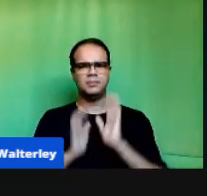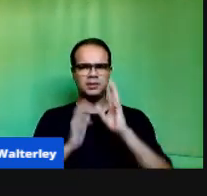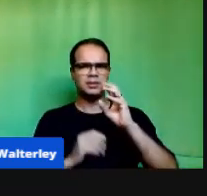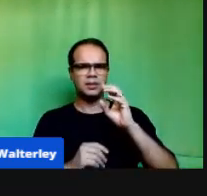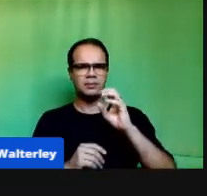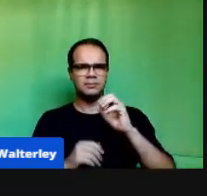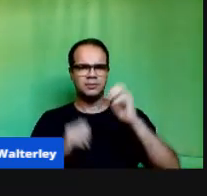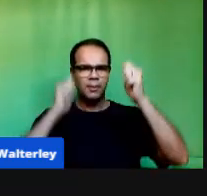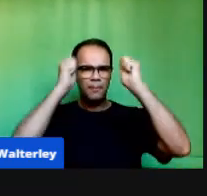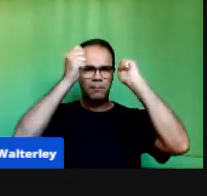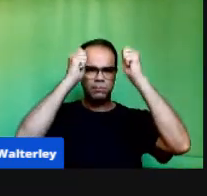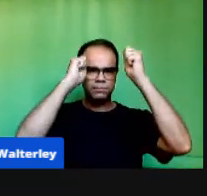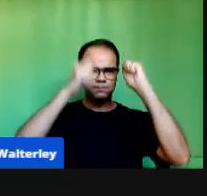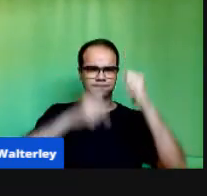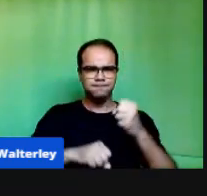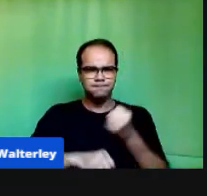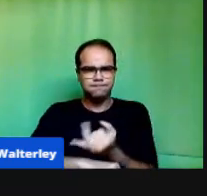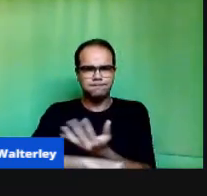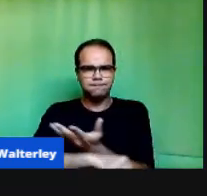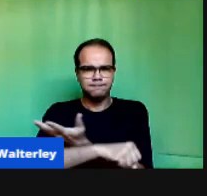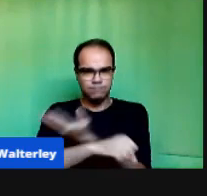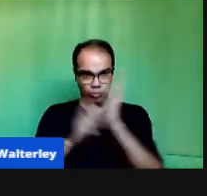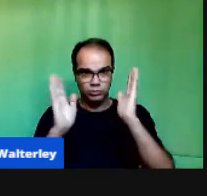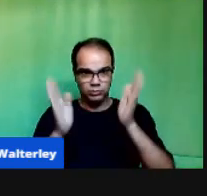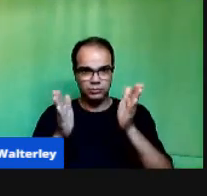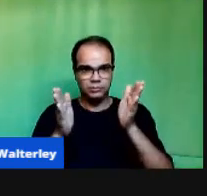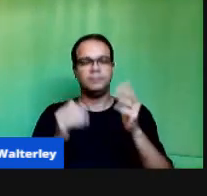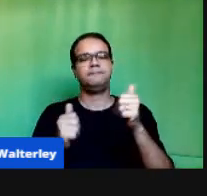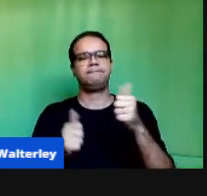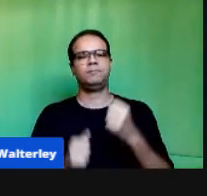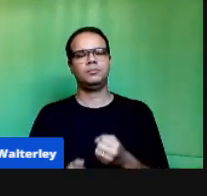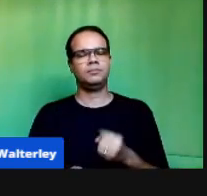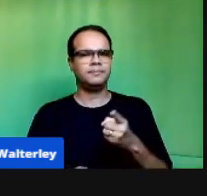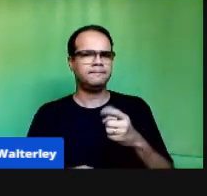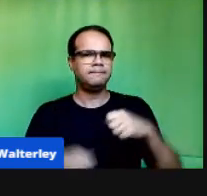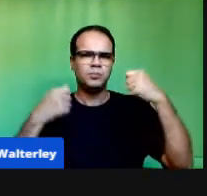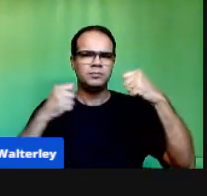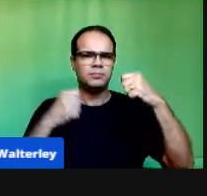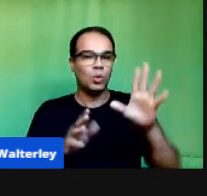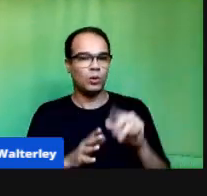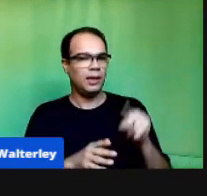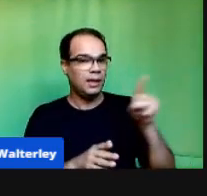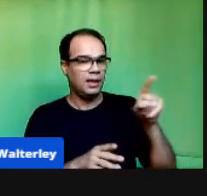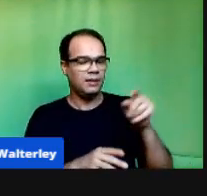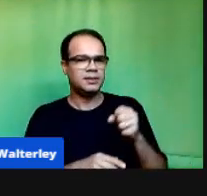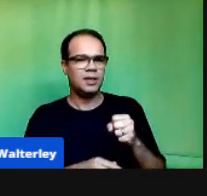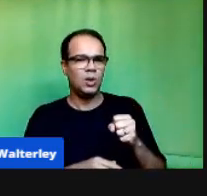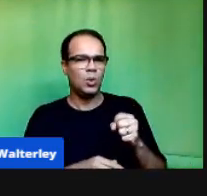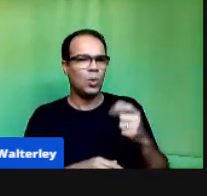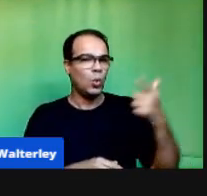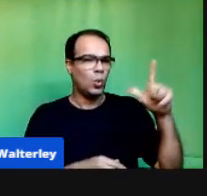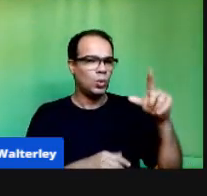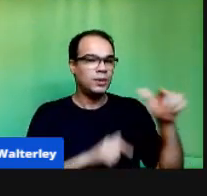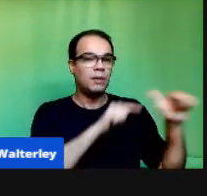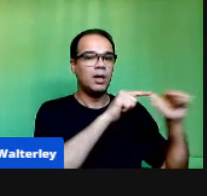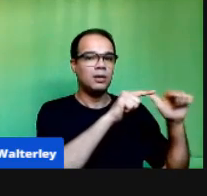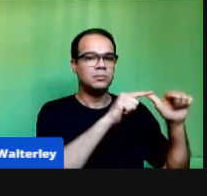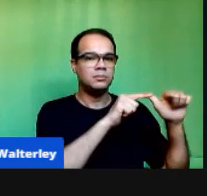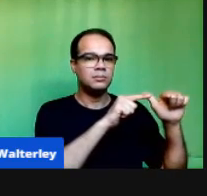emocional. Né? Você tem um compromisso inadiável, uma entrevista de emprego,